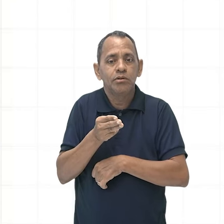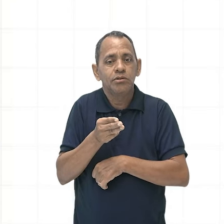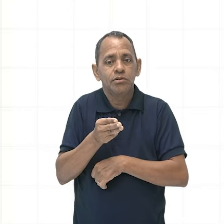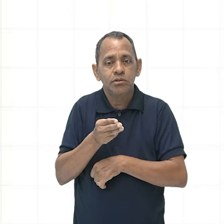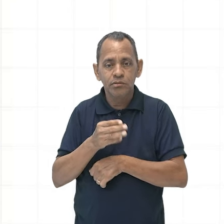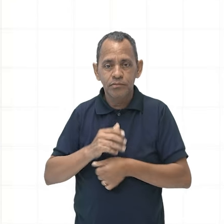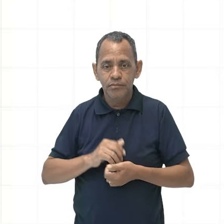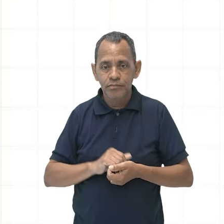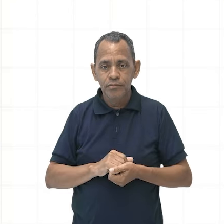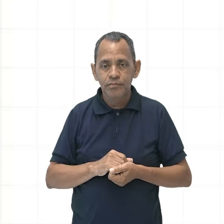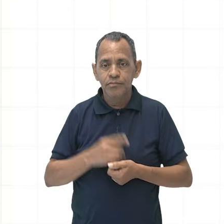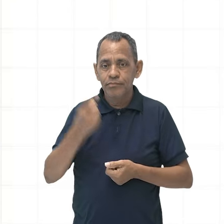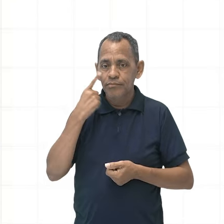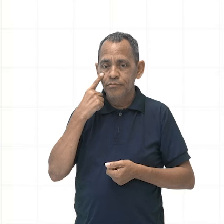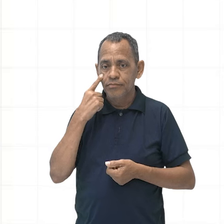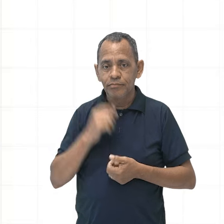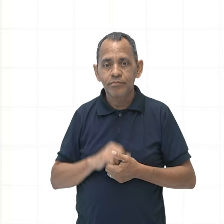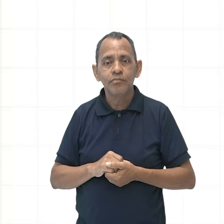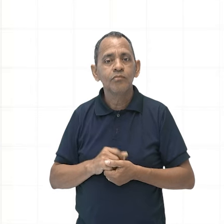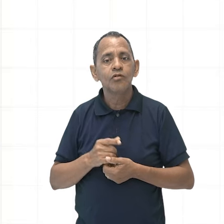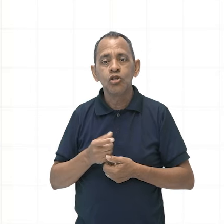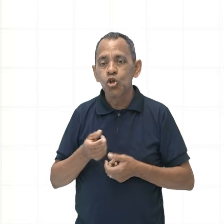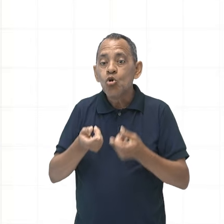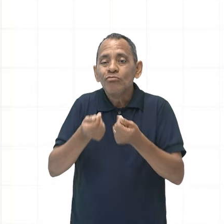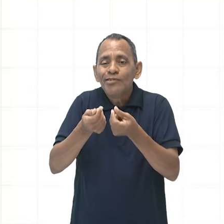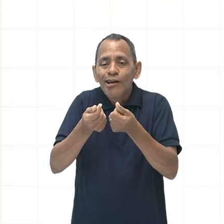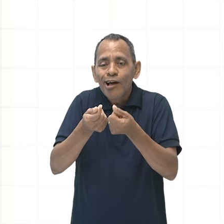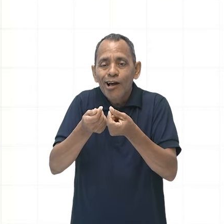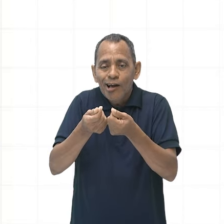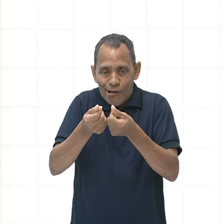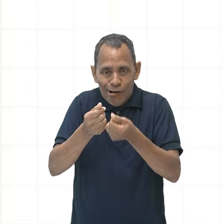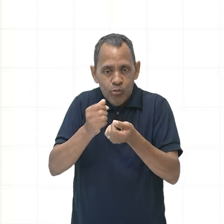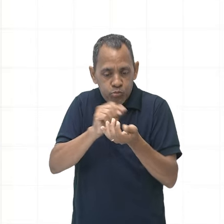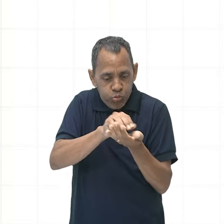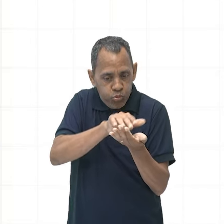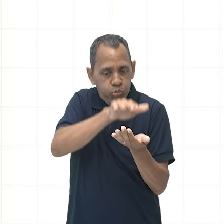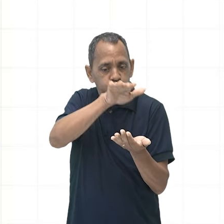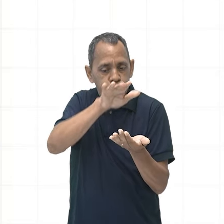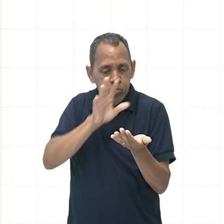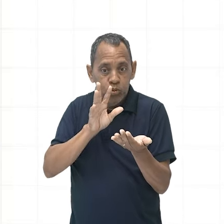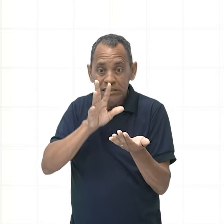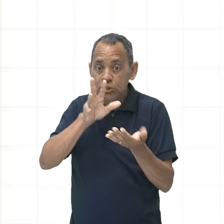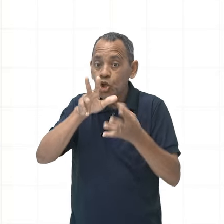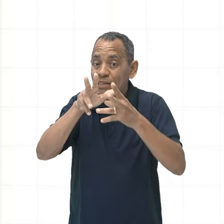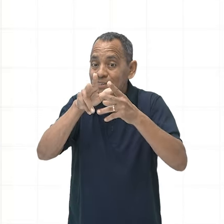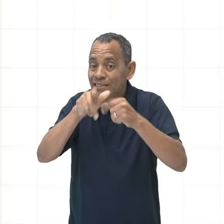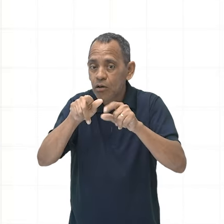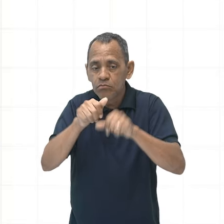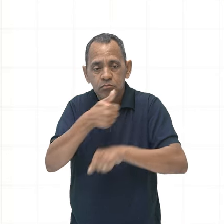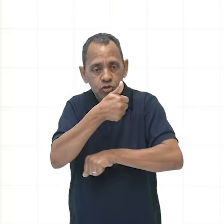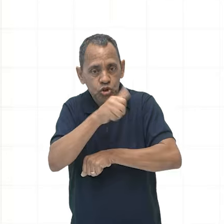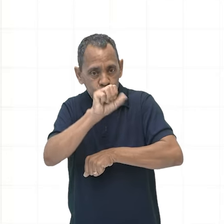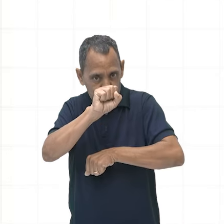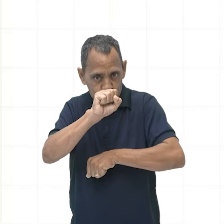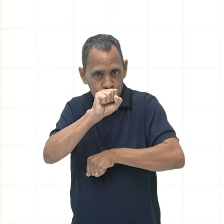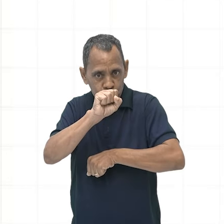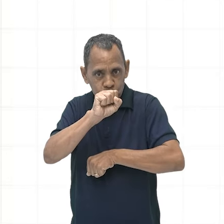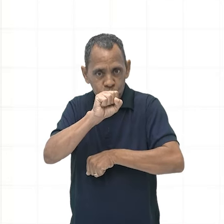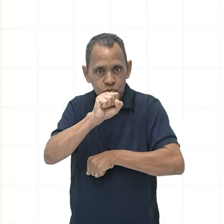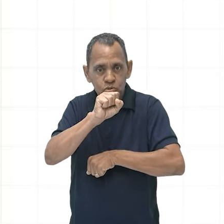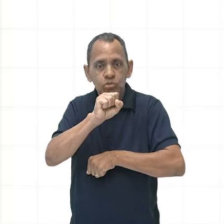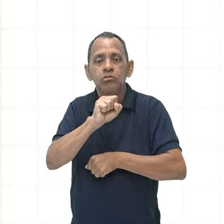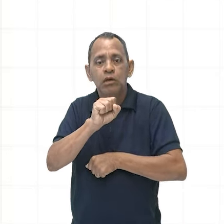Então, vejam, na receita total aí de 90 milhões, 18 milhões foi